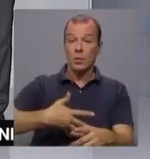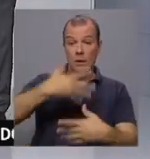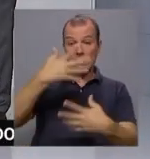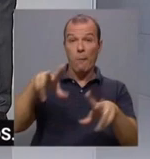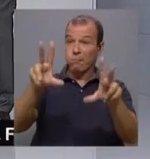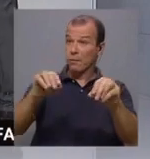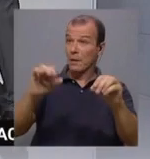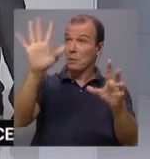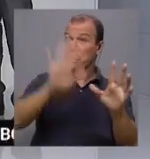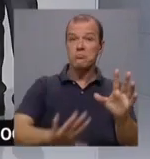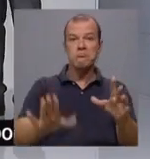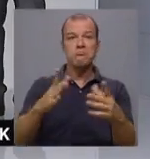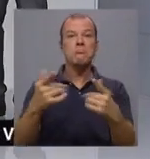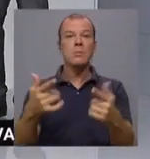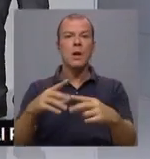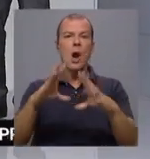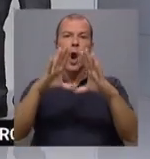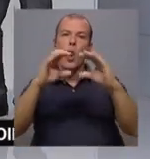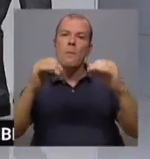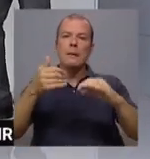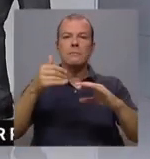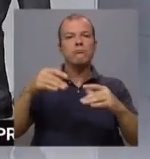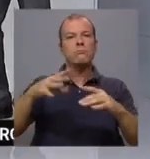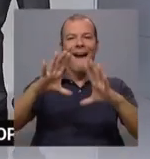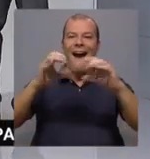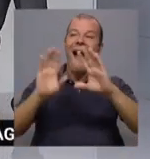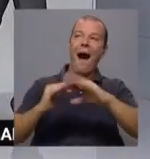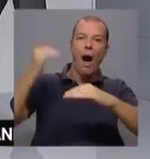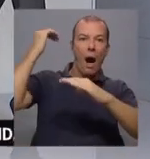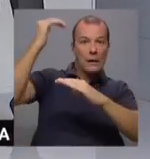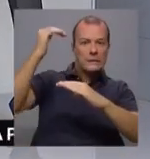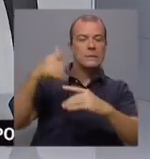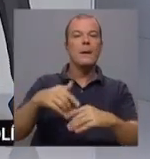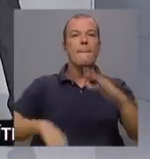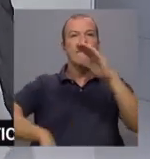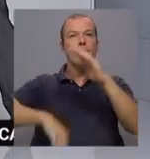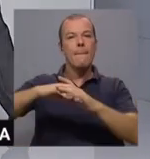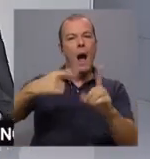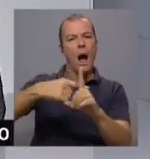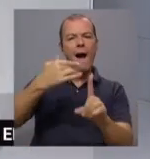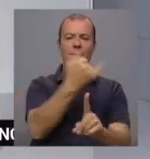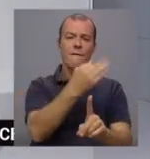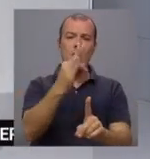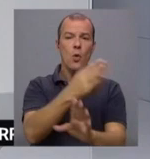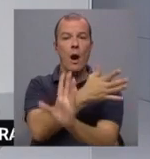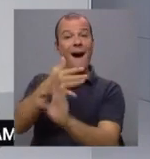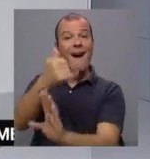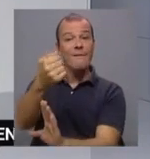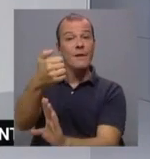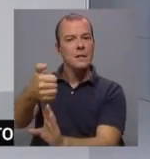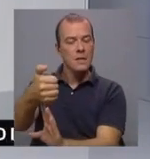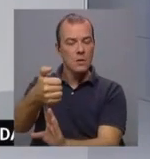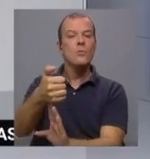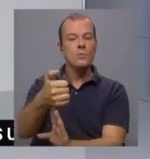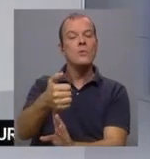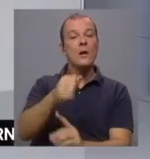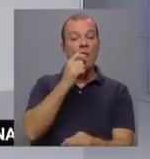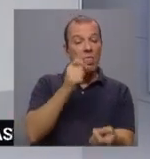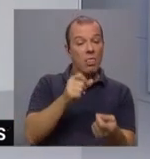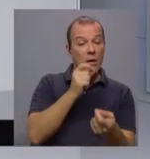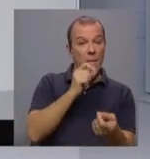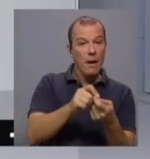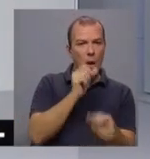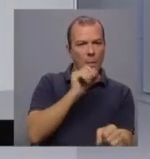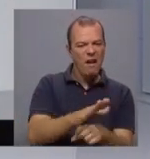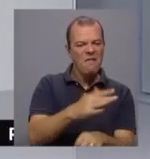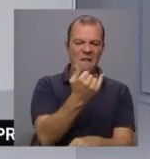limpo, temporariamente nublado por nuvens altas, as máximas no interior entre os 24 e os 25 graus, no litoral entre os